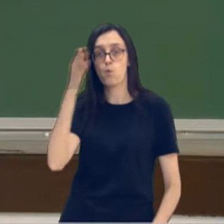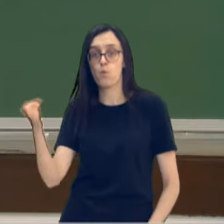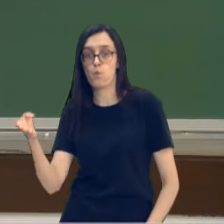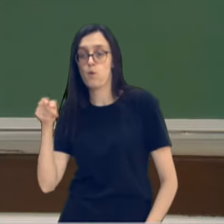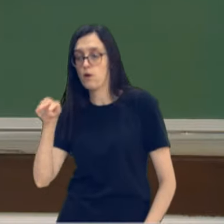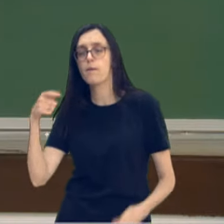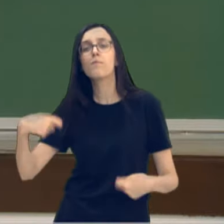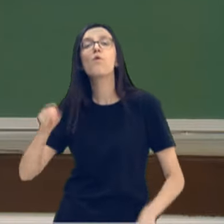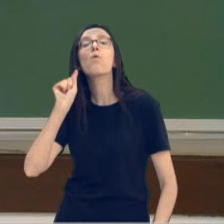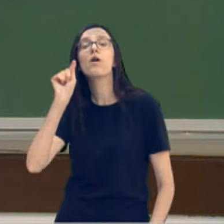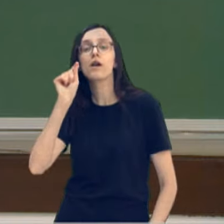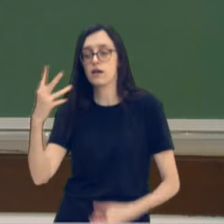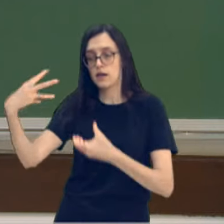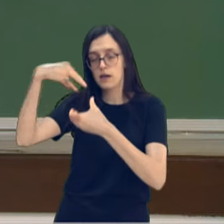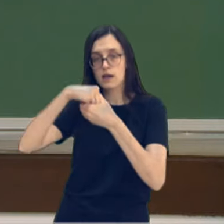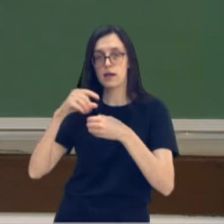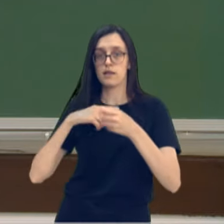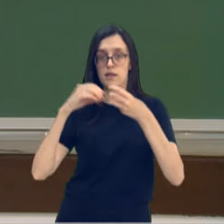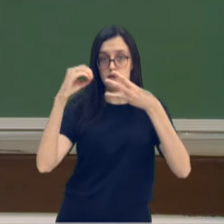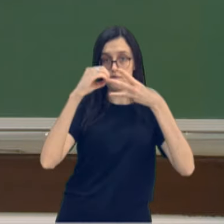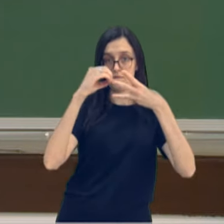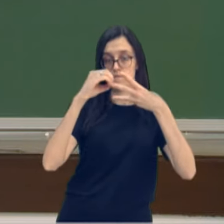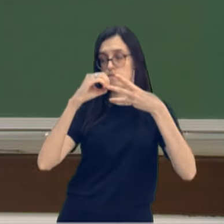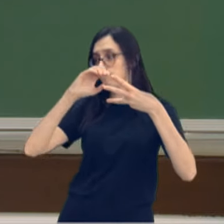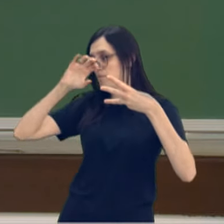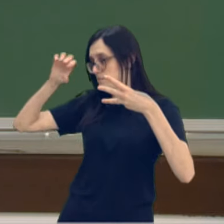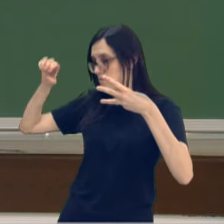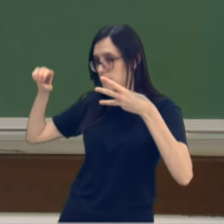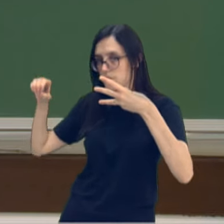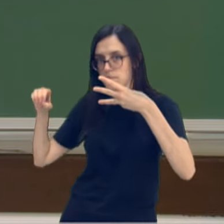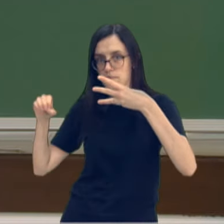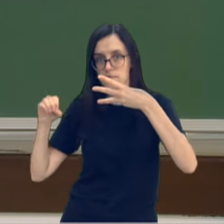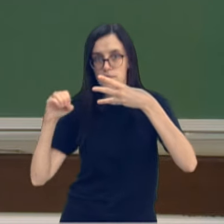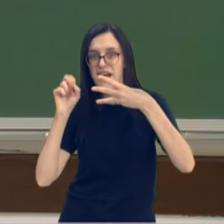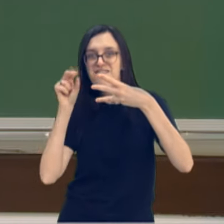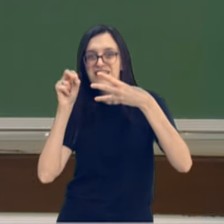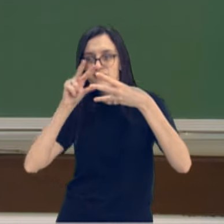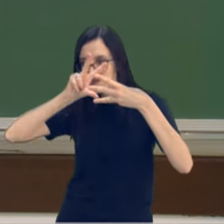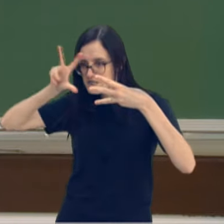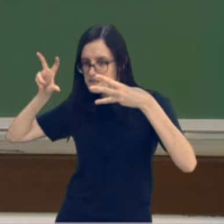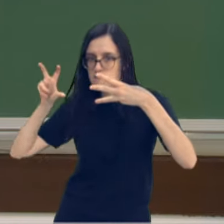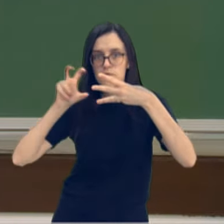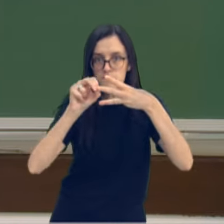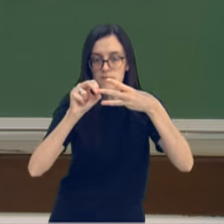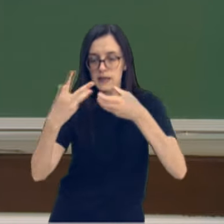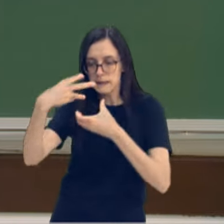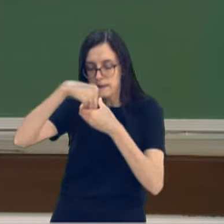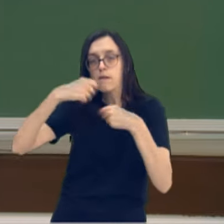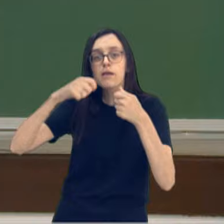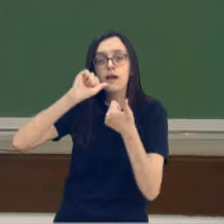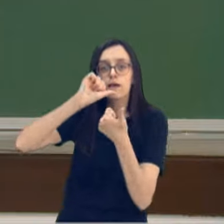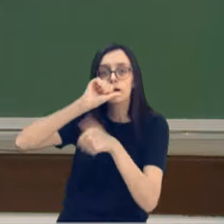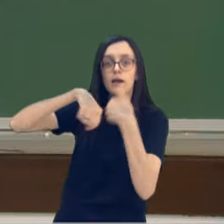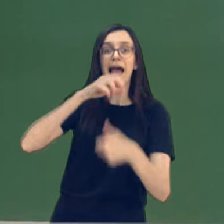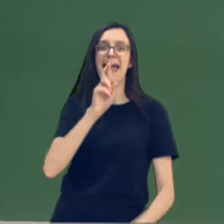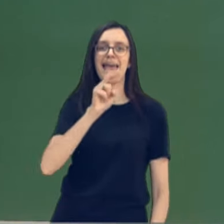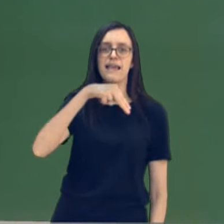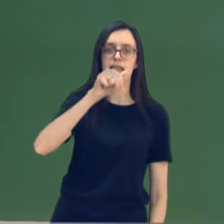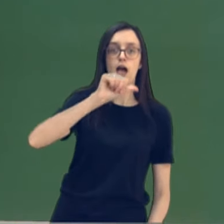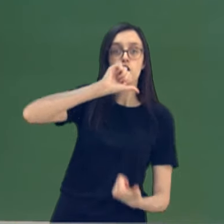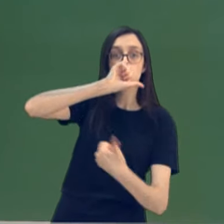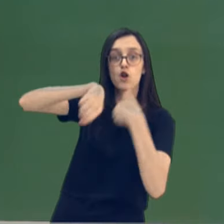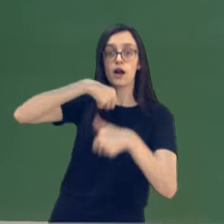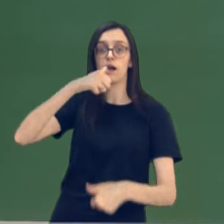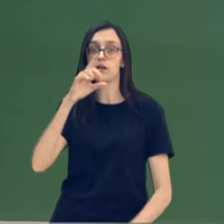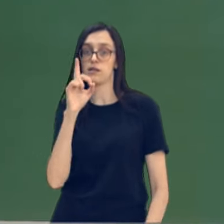seu RNA em DNA, para daí a célula começar a fazer novos vírus. Combinado? Então ele precisa